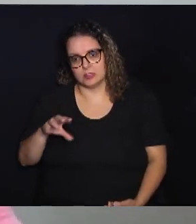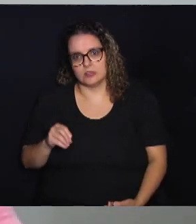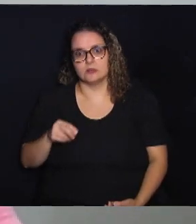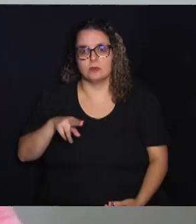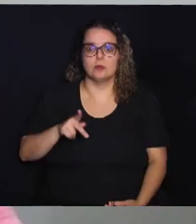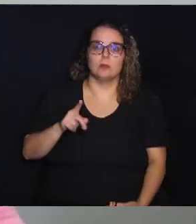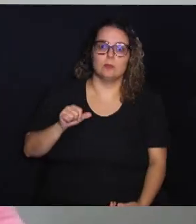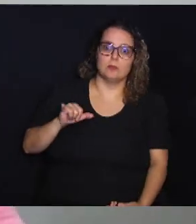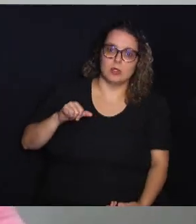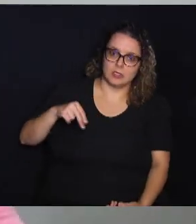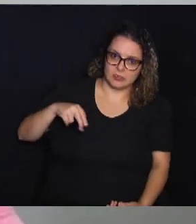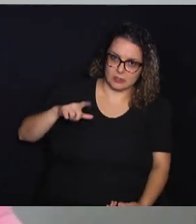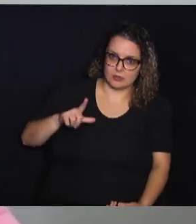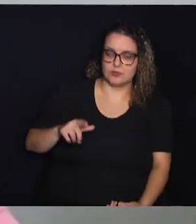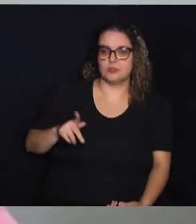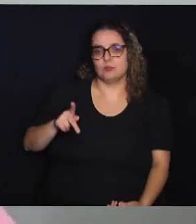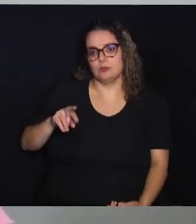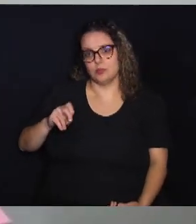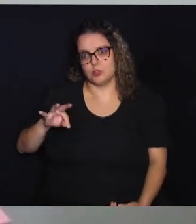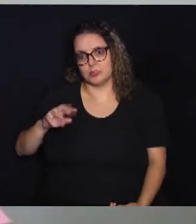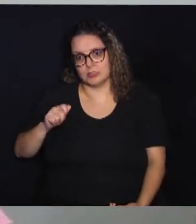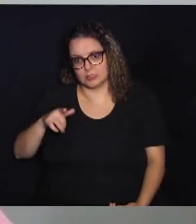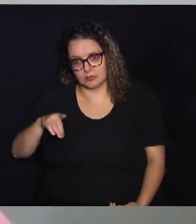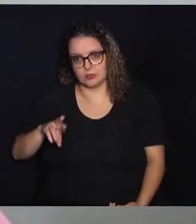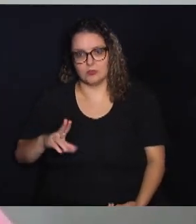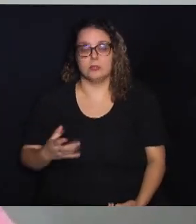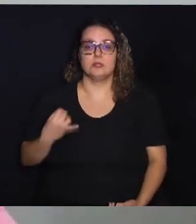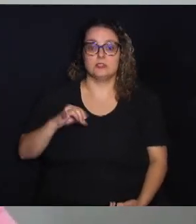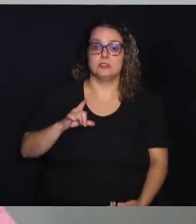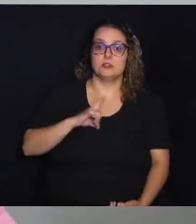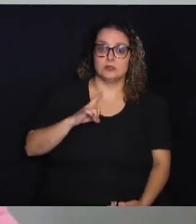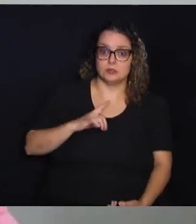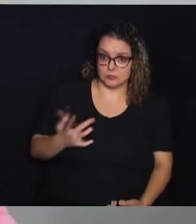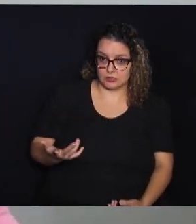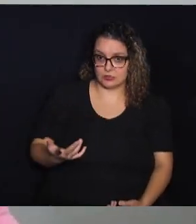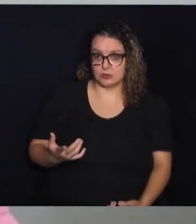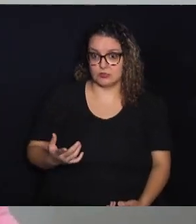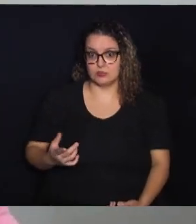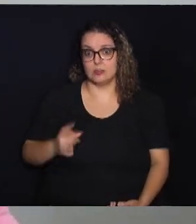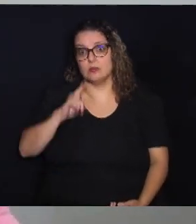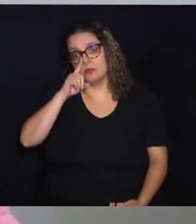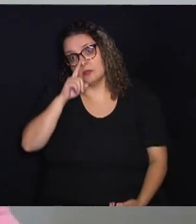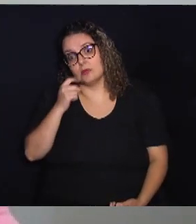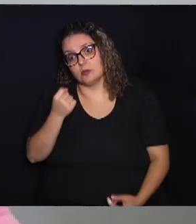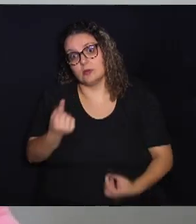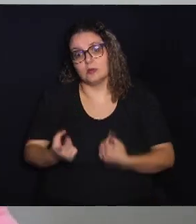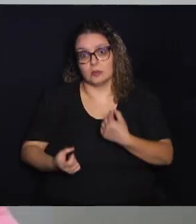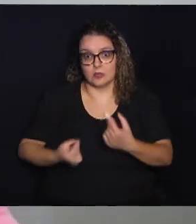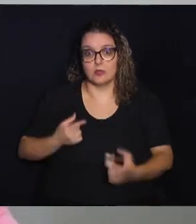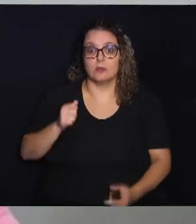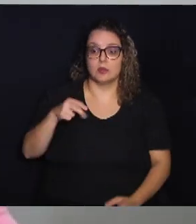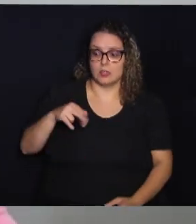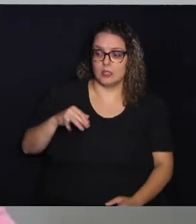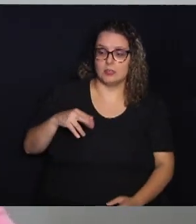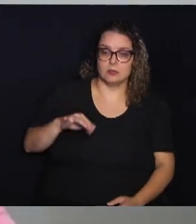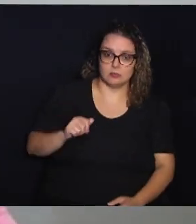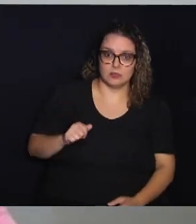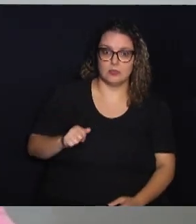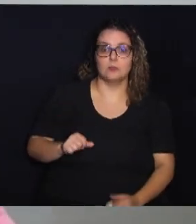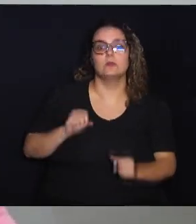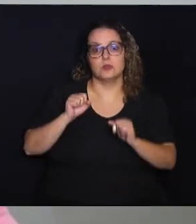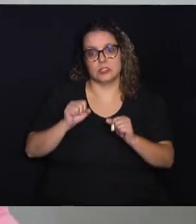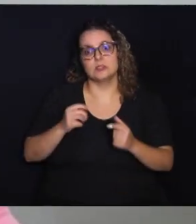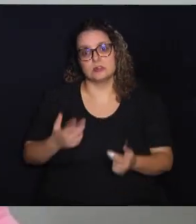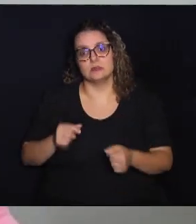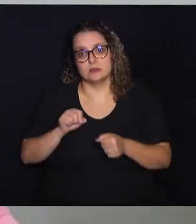de portador, né? E se for o caso, se eles tiverem um risco aumentado de ter um filho com a anemia falciforme, é possível